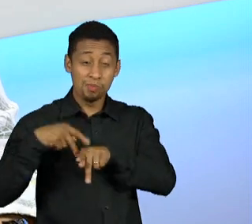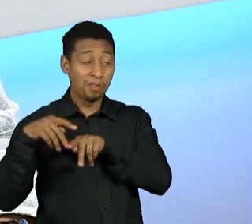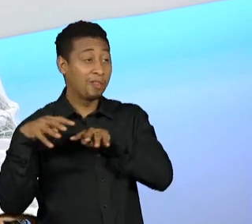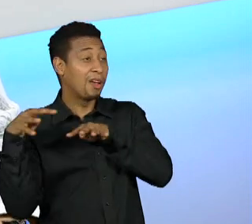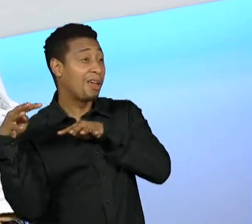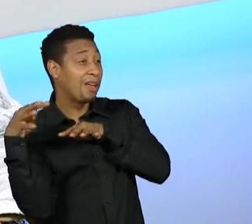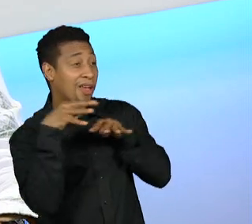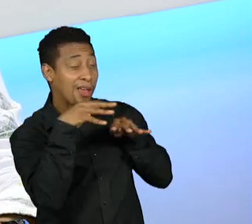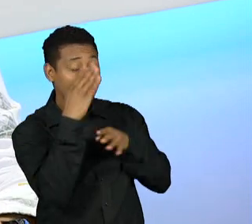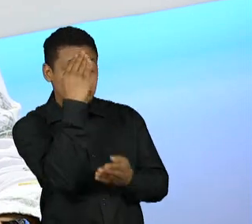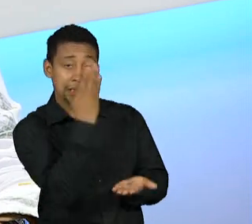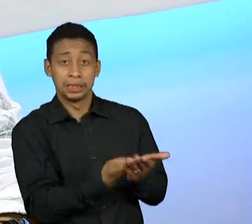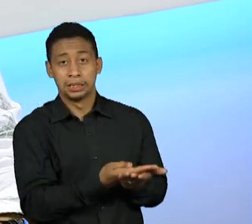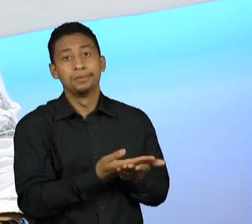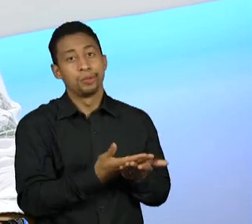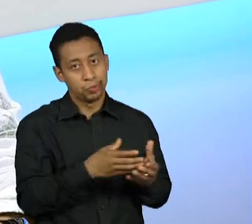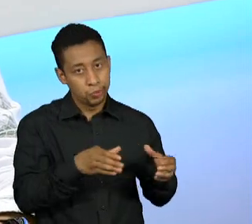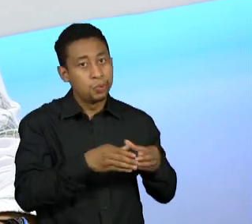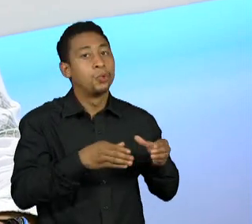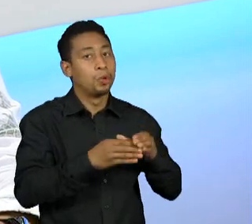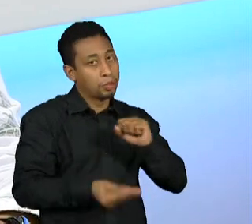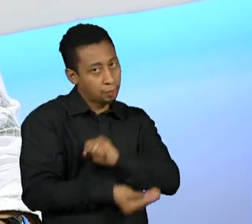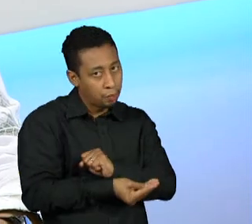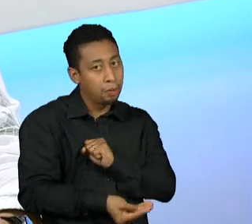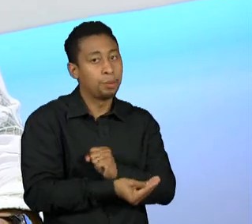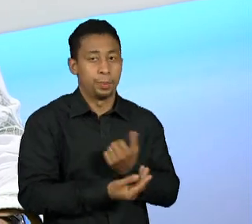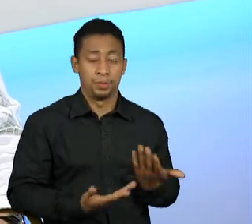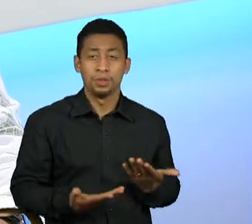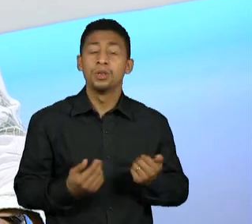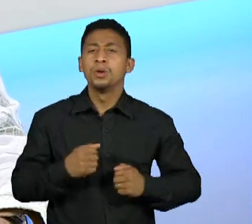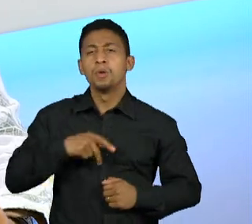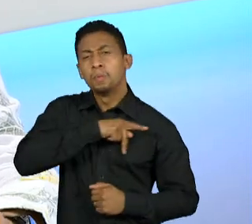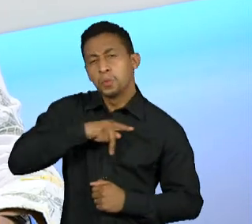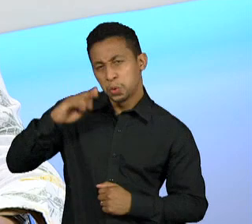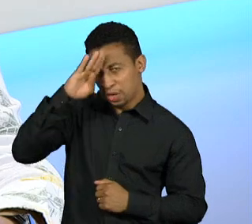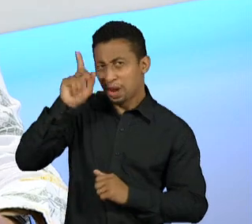políticos corruptos. Para você, Bolsonaro é um vilão cativante?